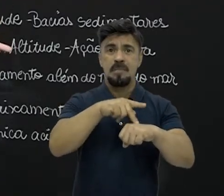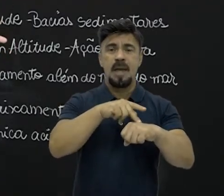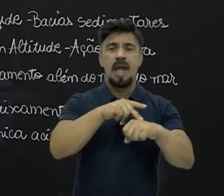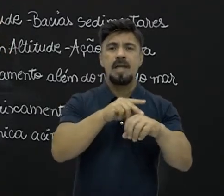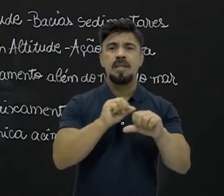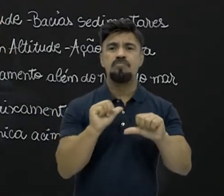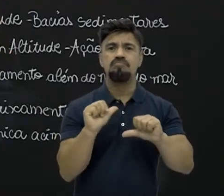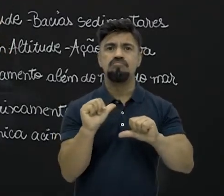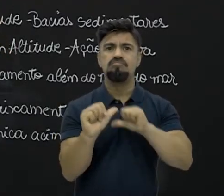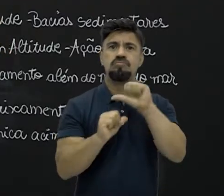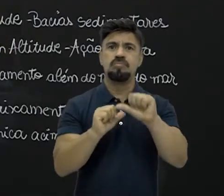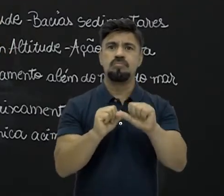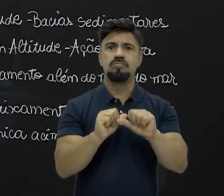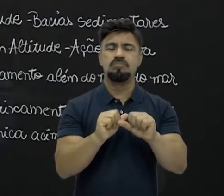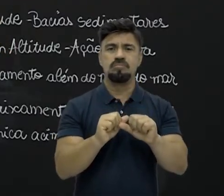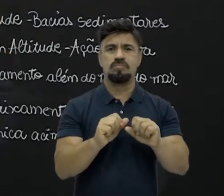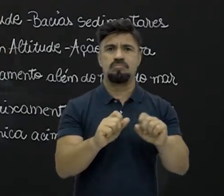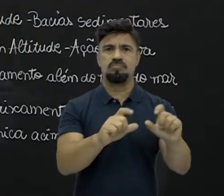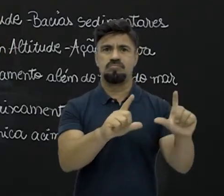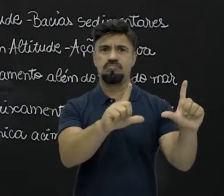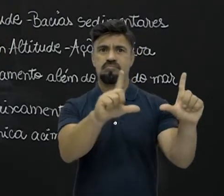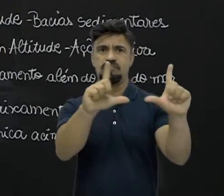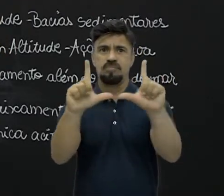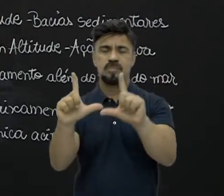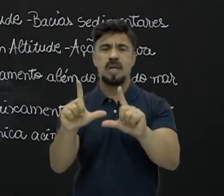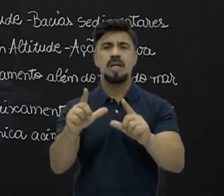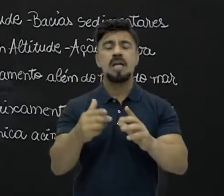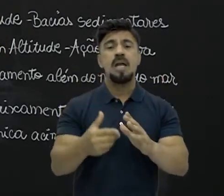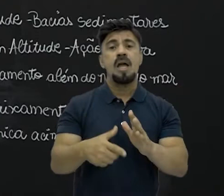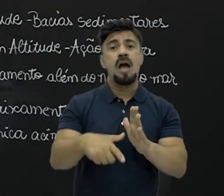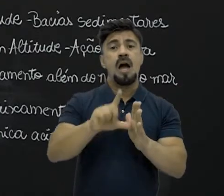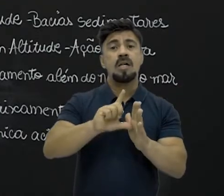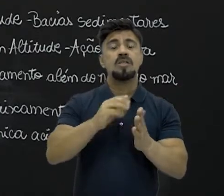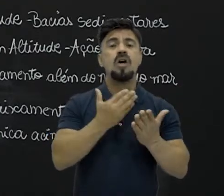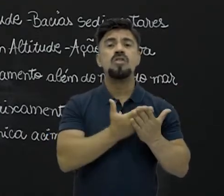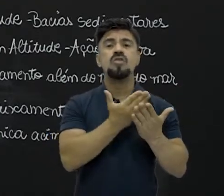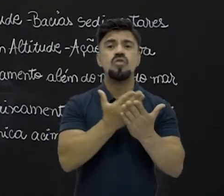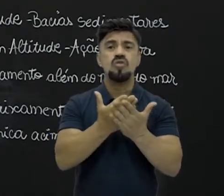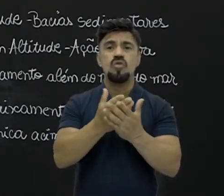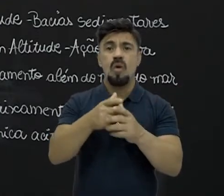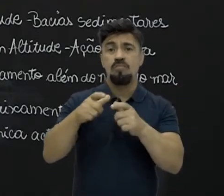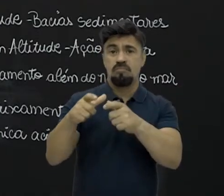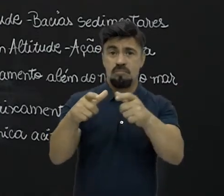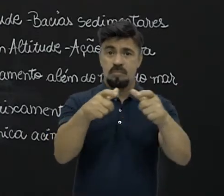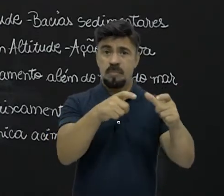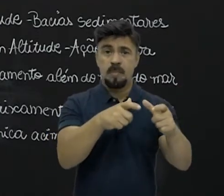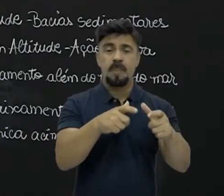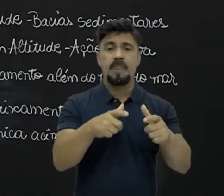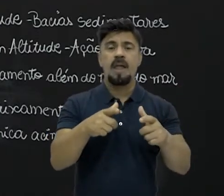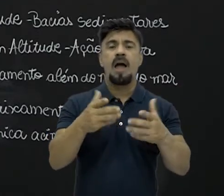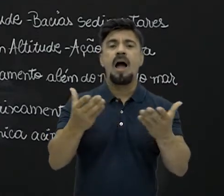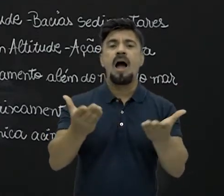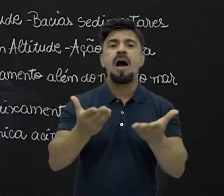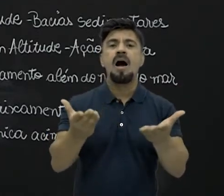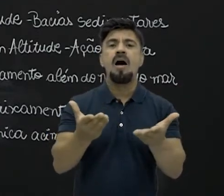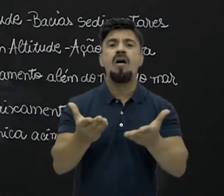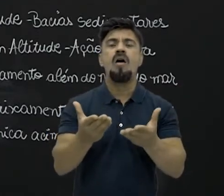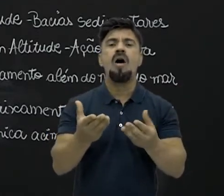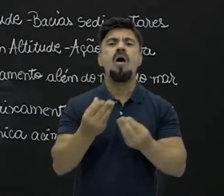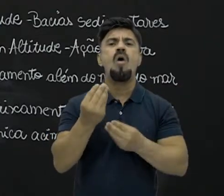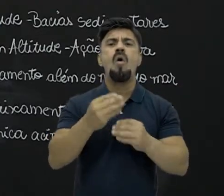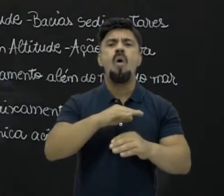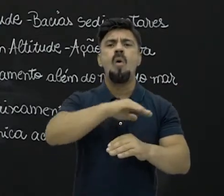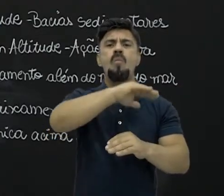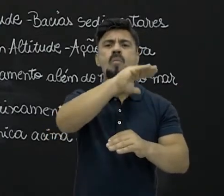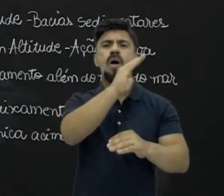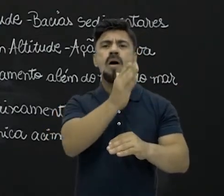na paisagem. Tá entendendo a diferença? Antes a gente estudou só a parte física mesmo da rocha. Agora a gente vai ver o modelamento, como é que